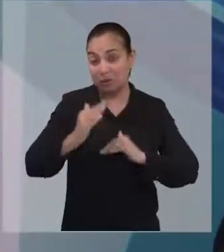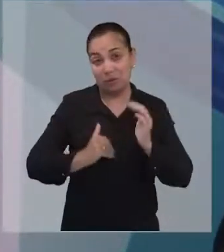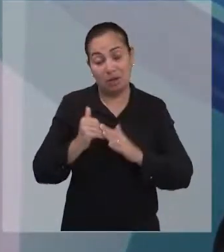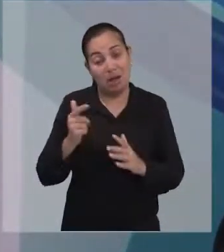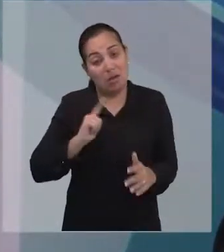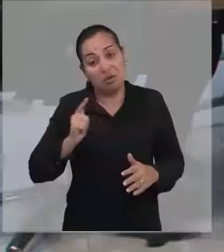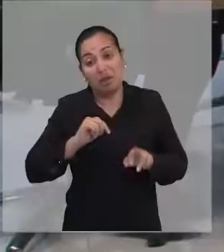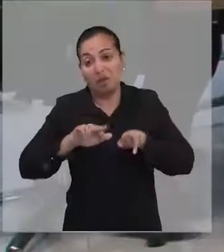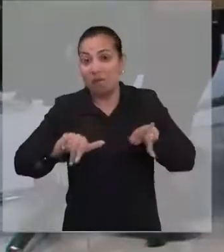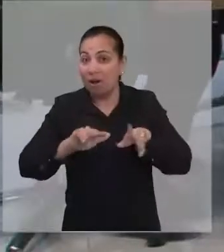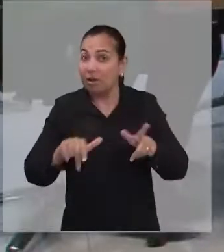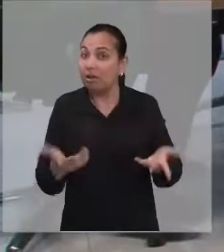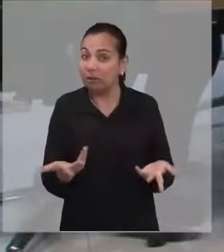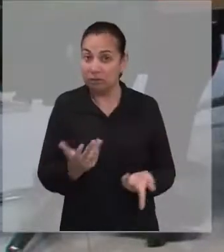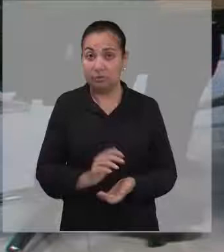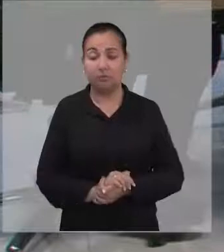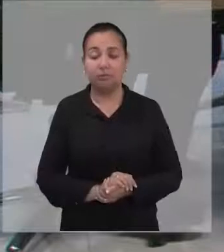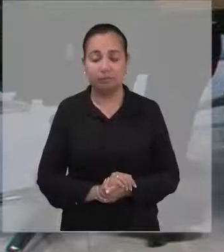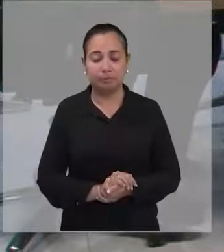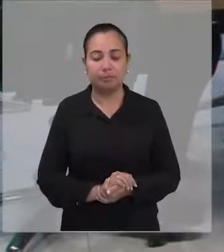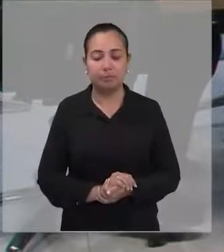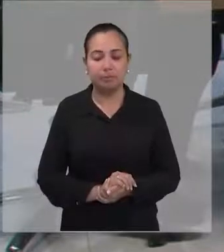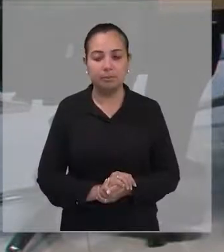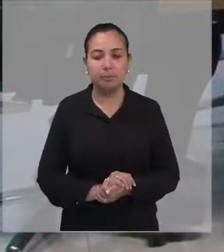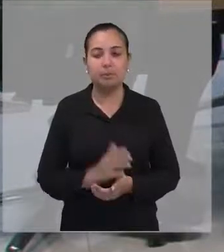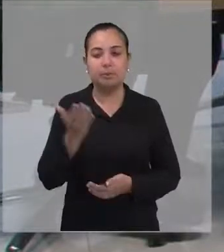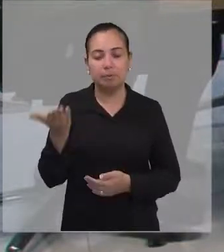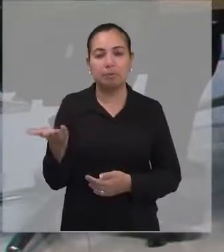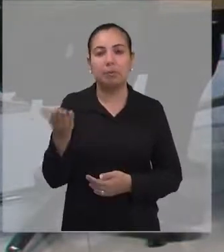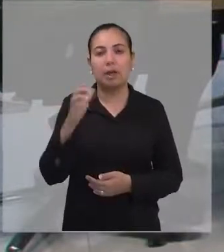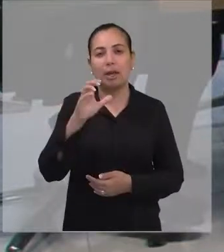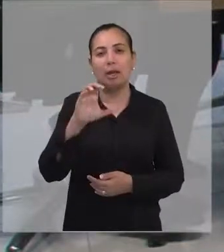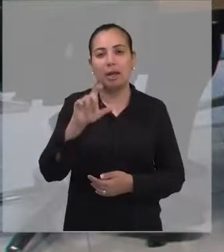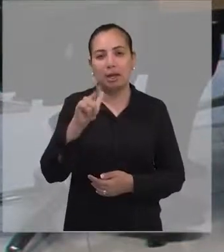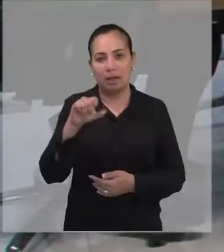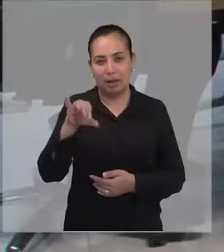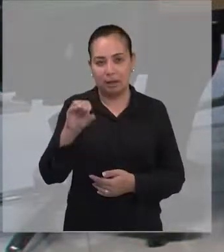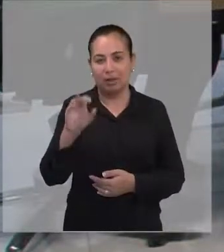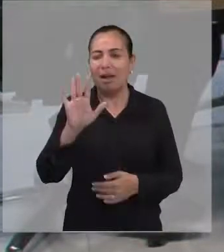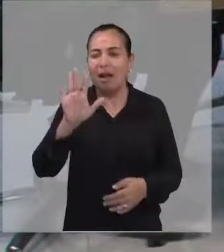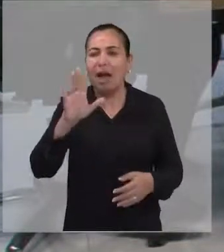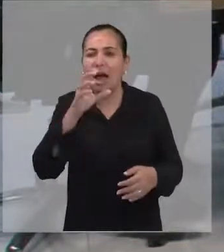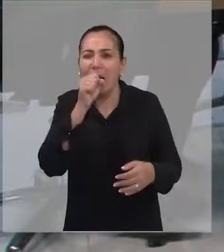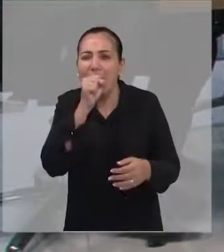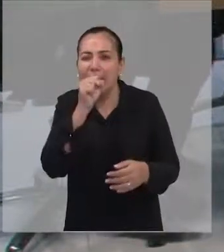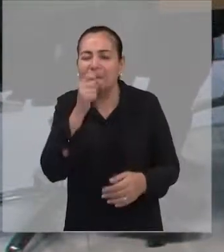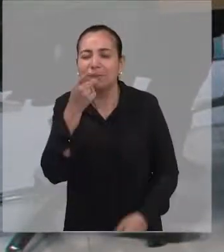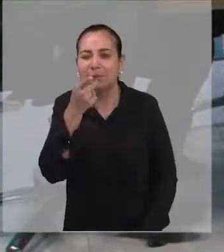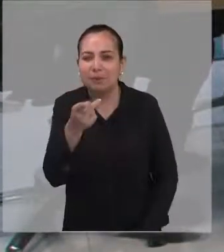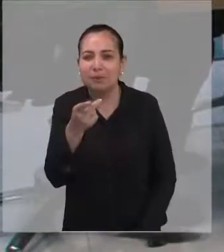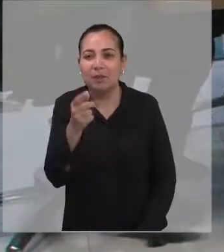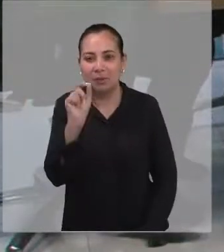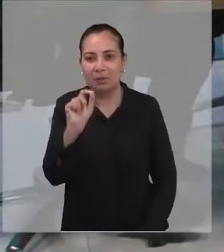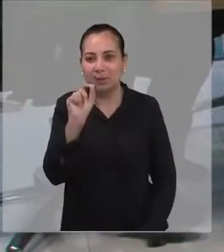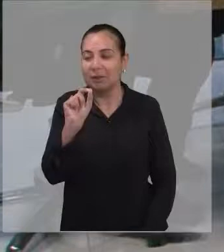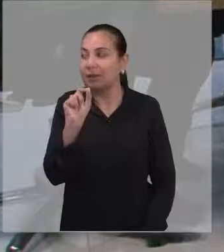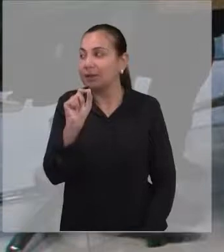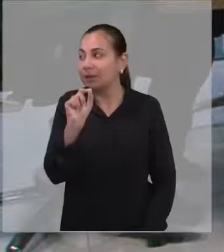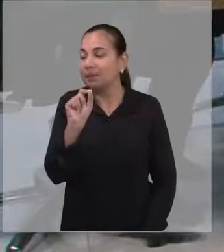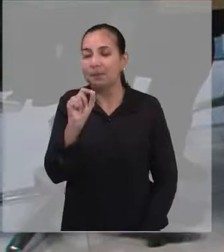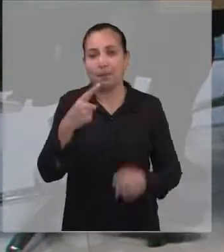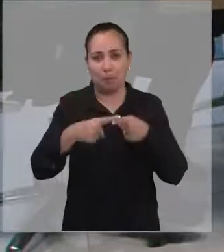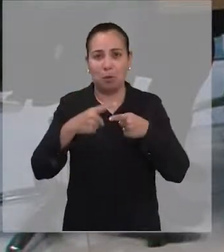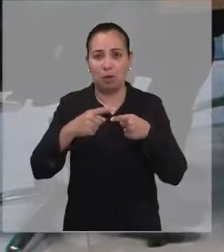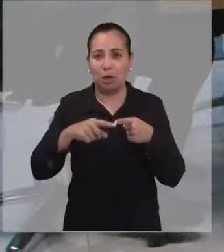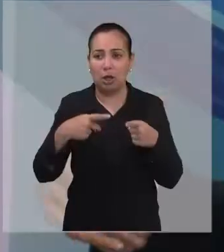professor Clésio nessa discussão, numa perspectiva de... Só uma ressalva que eu ainda queria fazer, que eu não sei o que é que pode vir